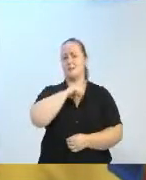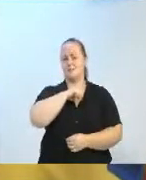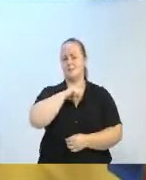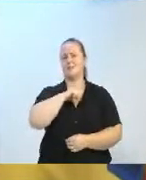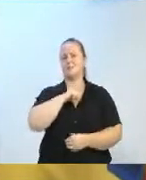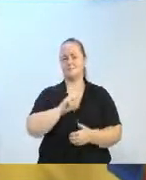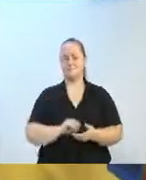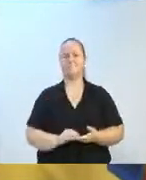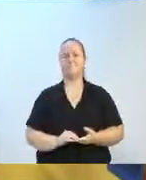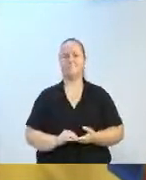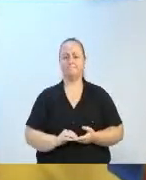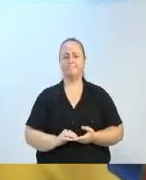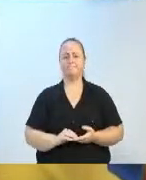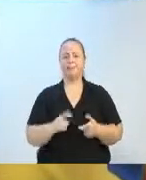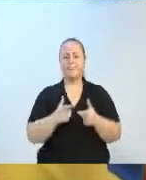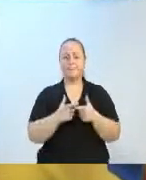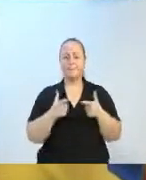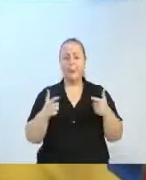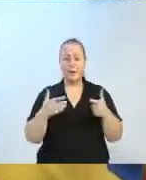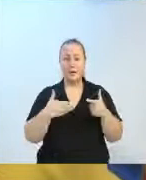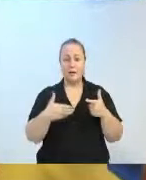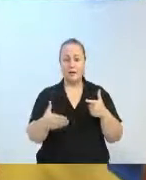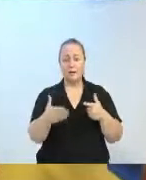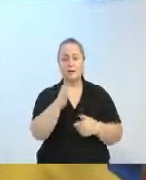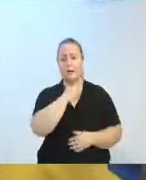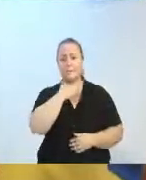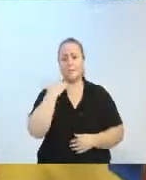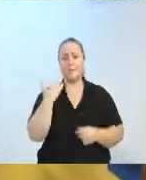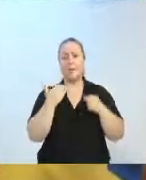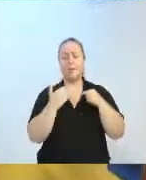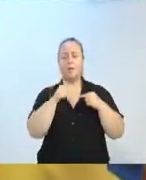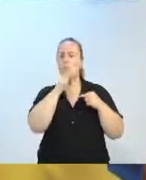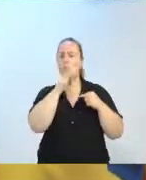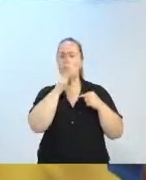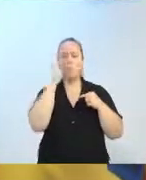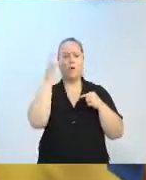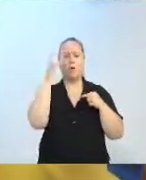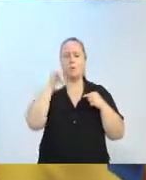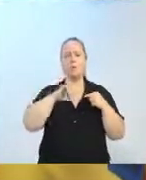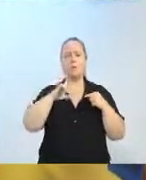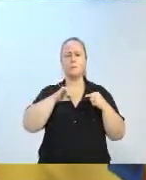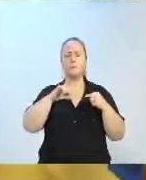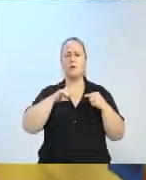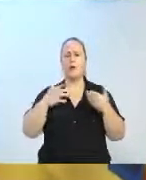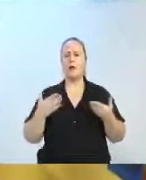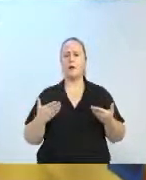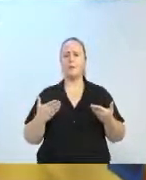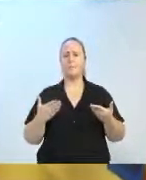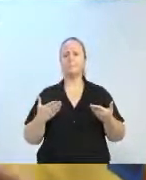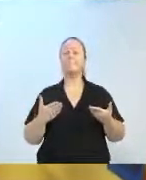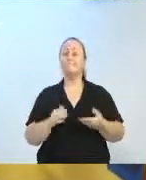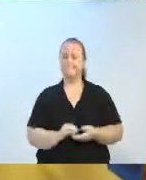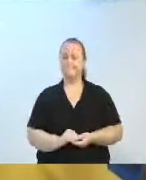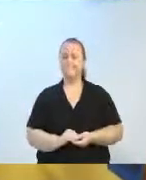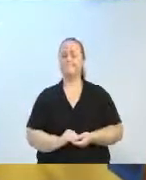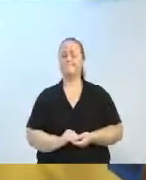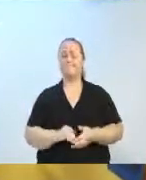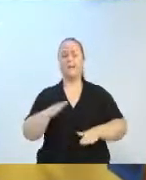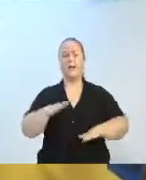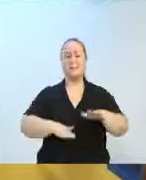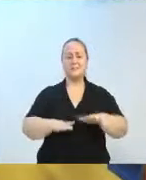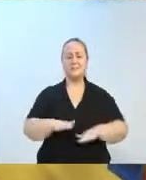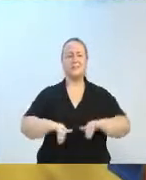maioria irá morrer sem saber que teve essa doença, talvez com sofrimento maior ou não.